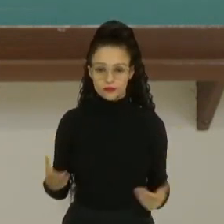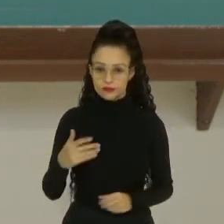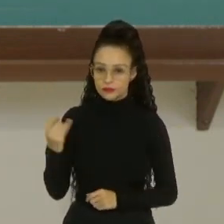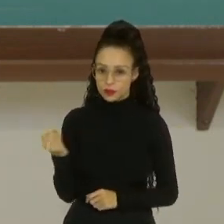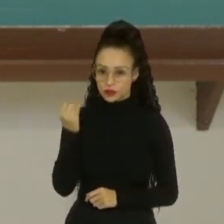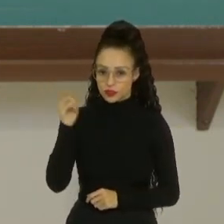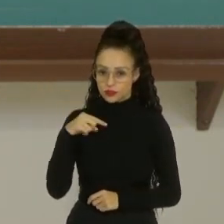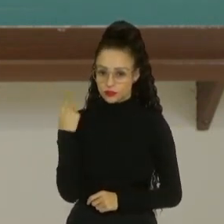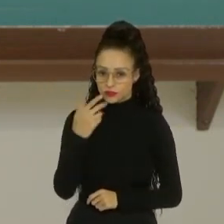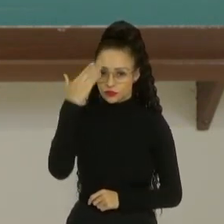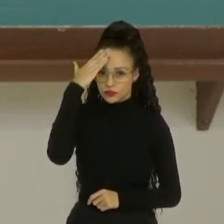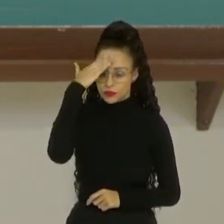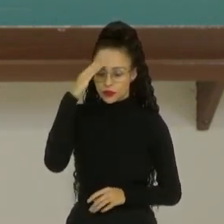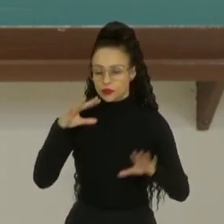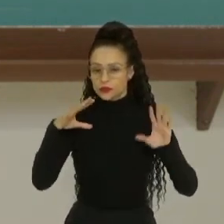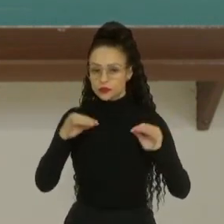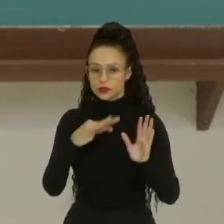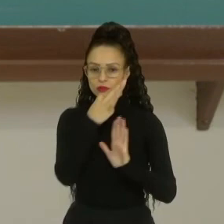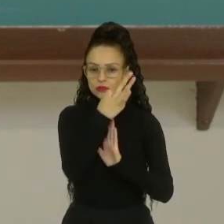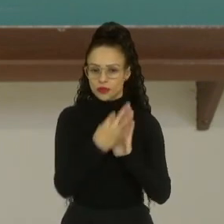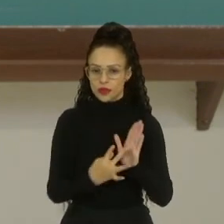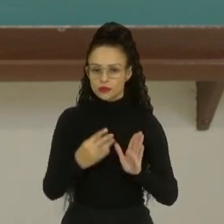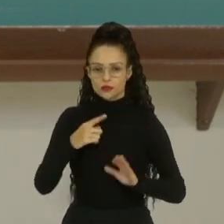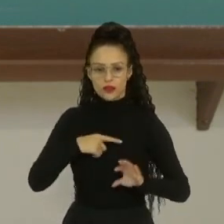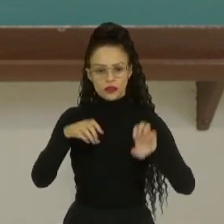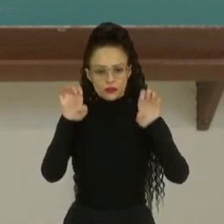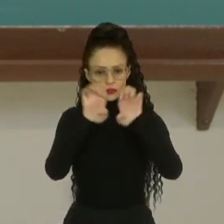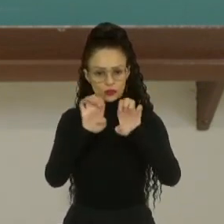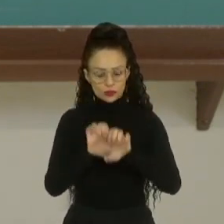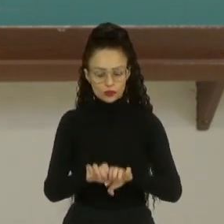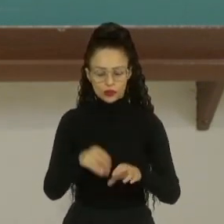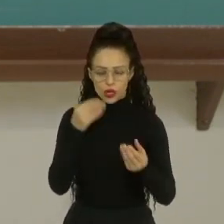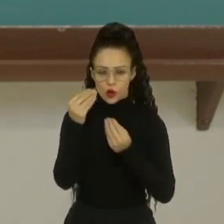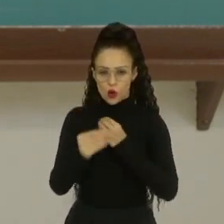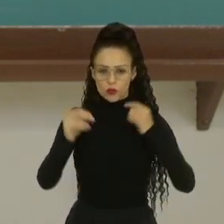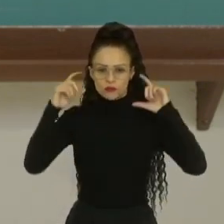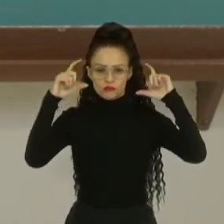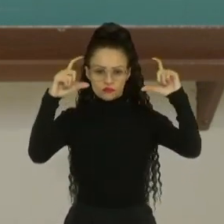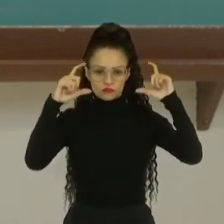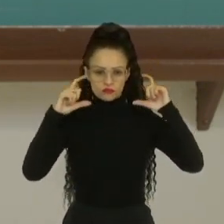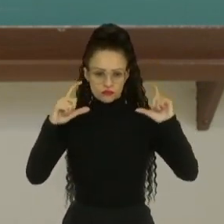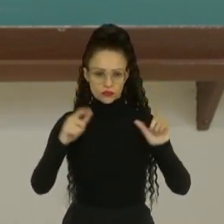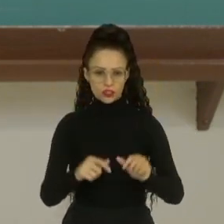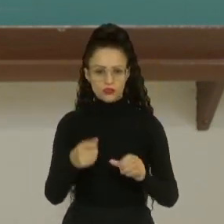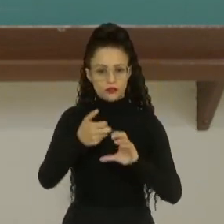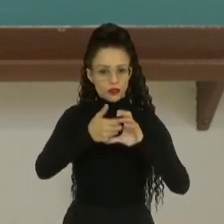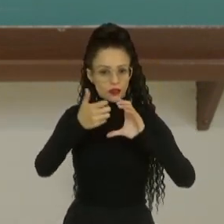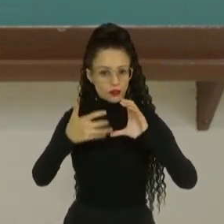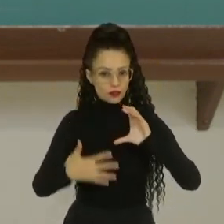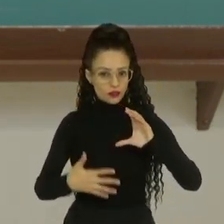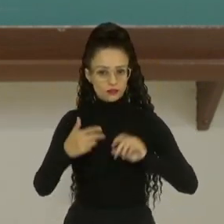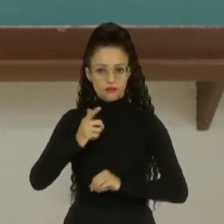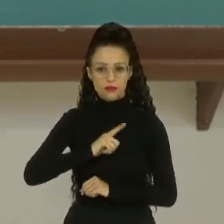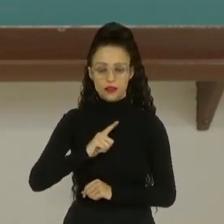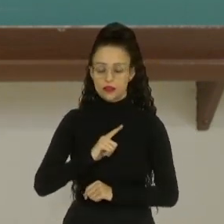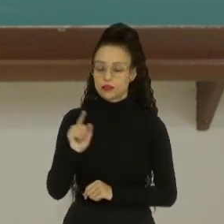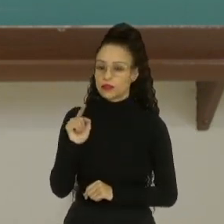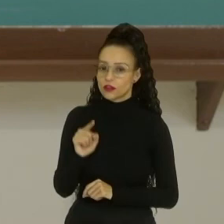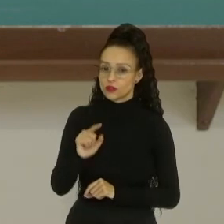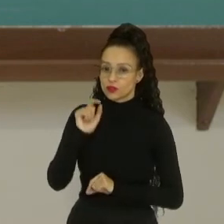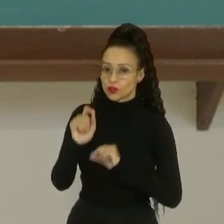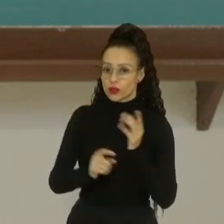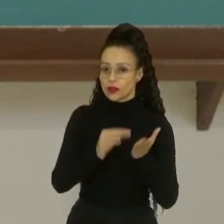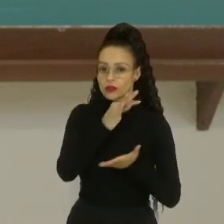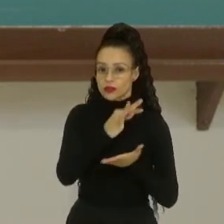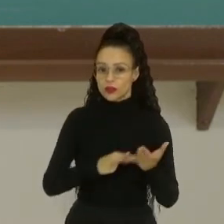importante sabermos, né? Todo texto tem o seu formato, as suas características, né? Sua estrutura, e isso que faz aquele texto